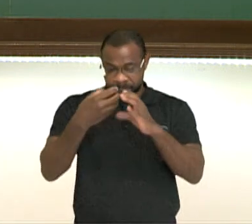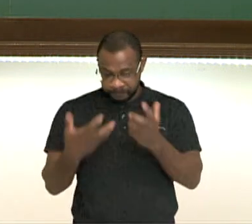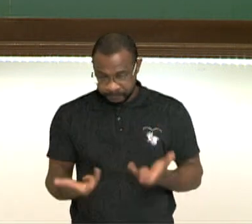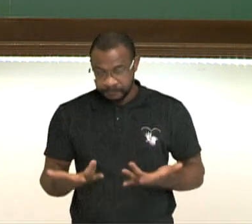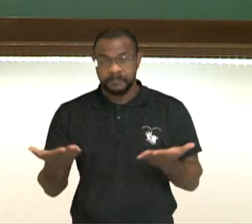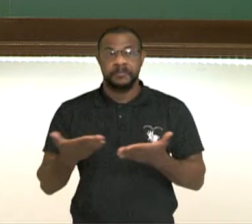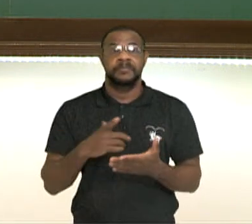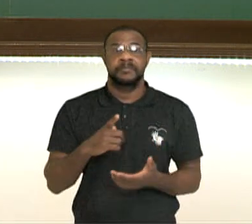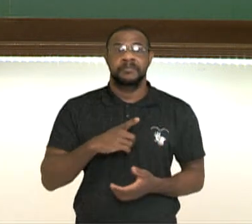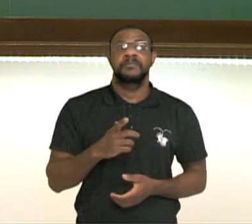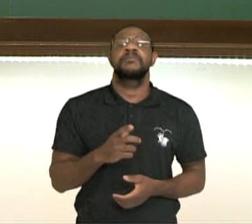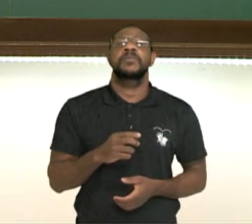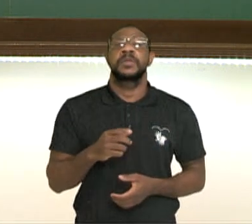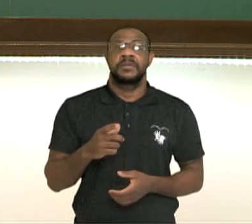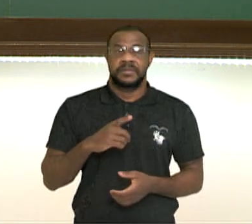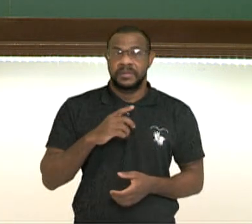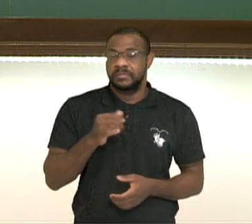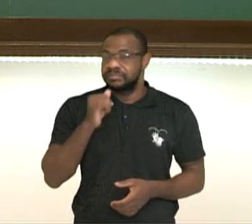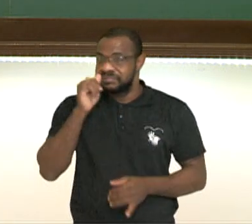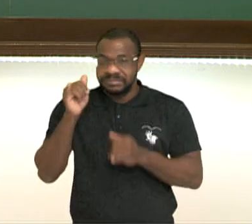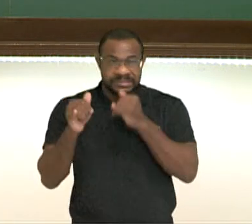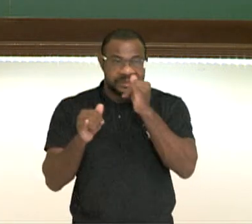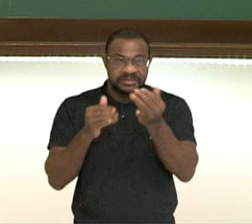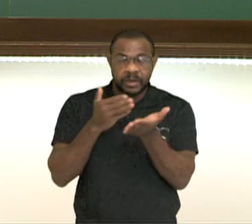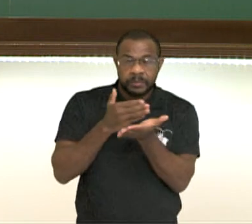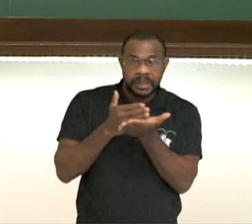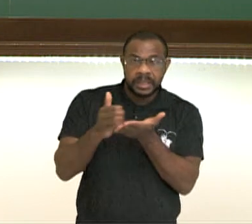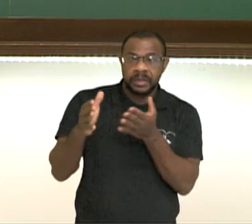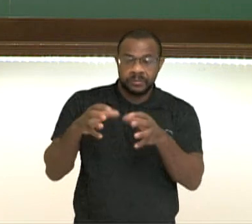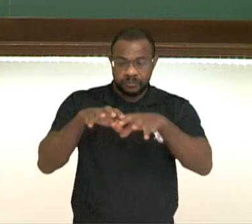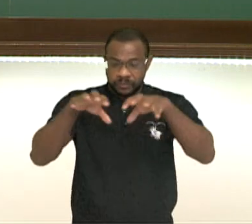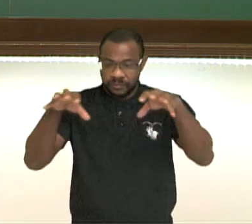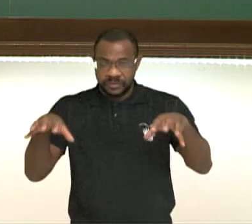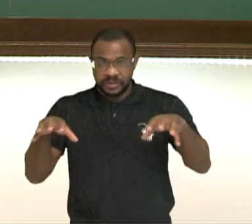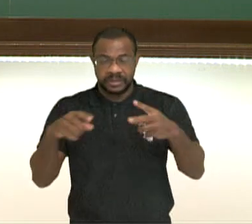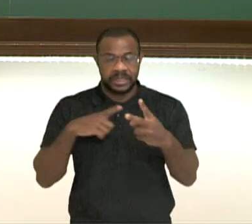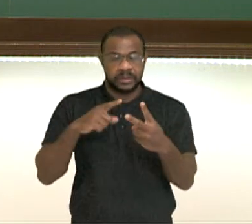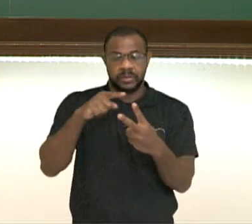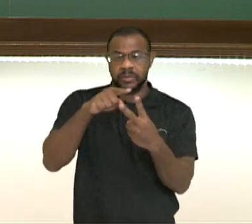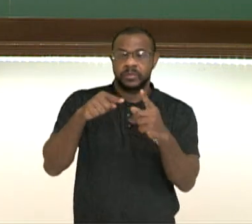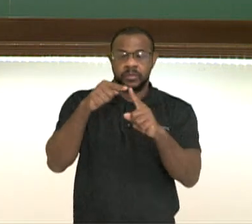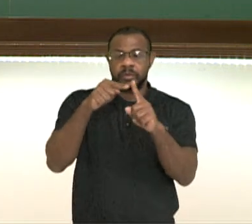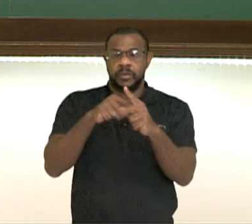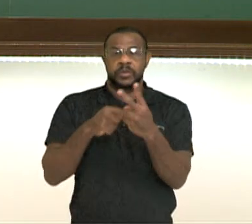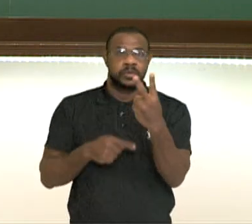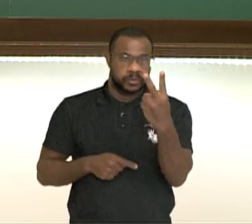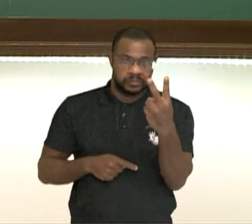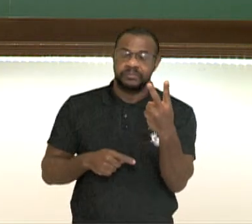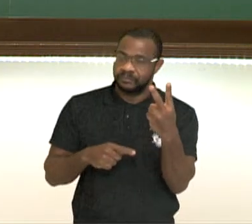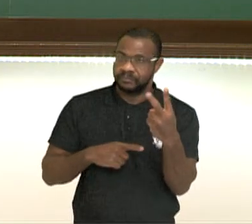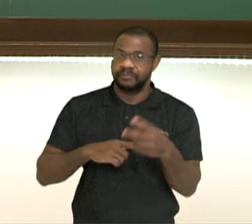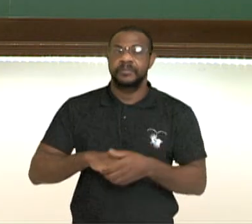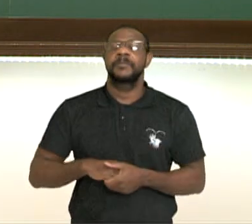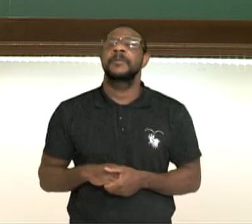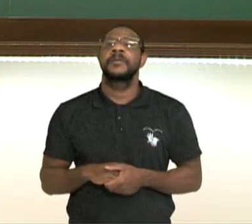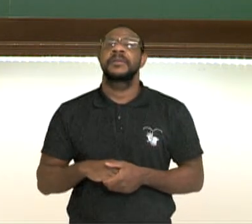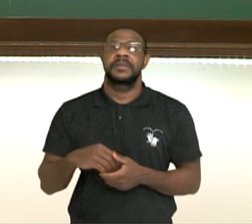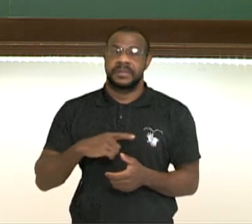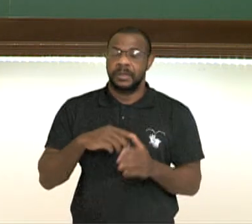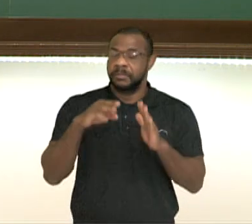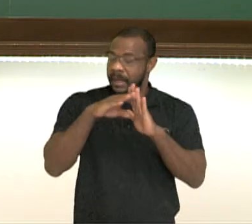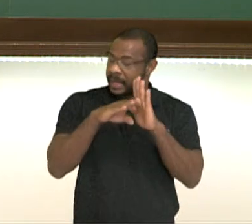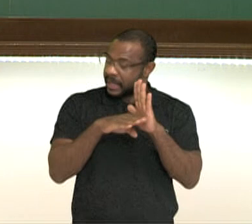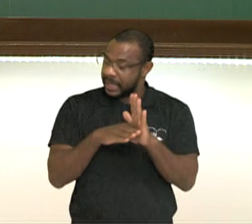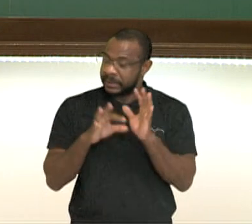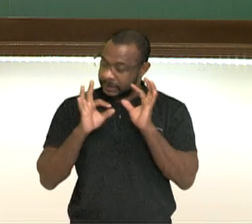vai pegar essas fontes de energia e vai começar a dividi-las a partir de algum critério previamente estabelecido. Então nós vamos